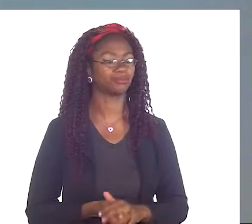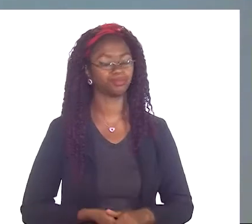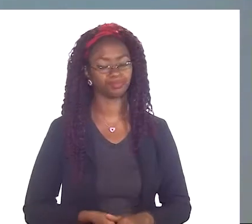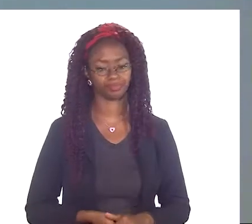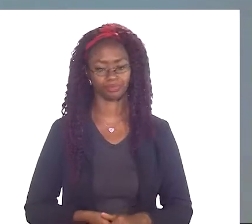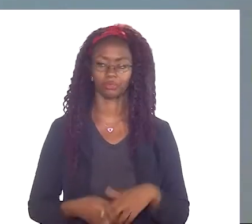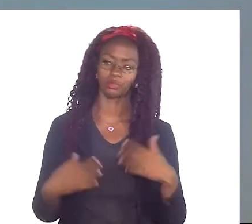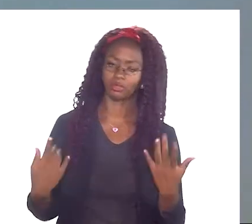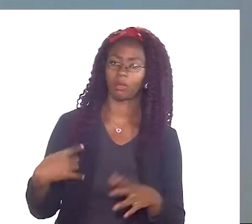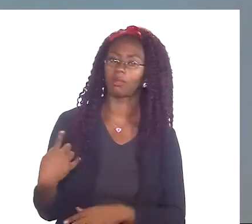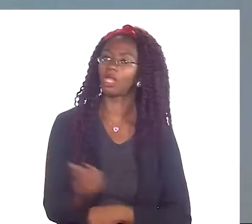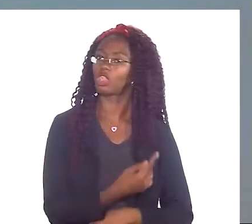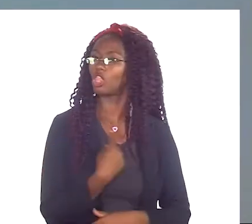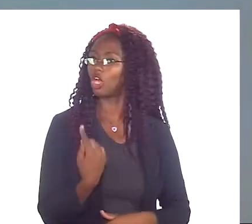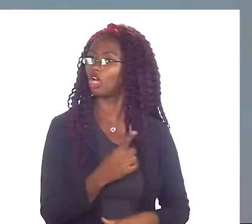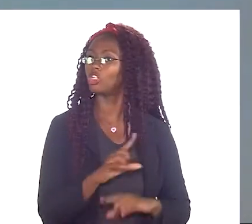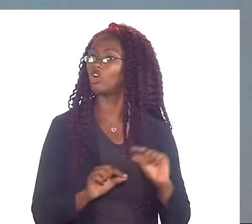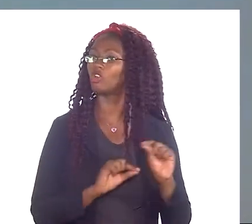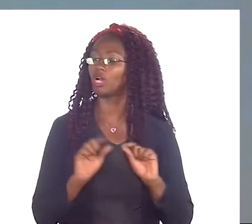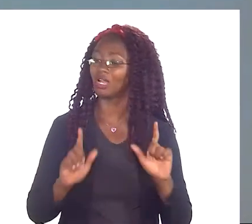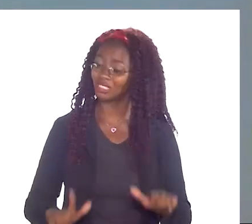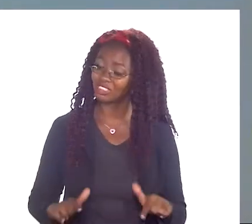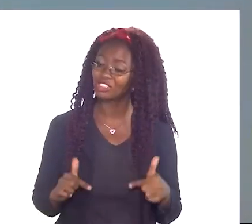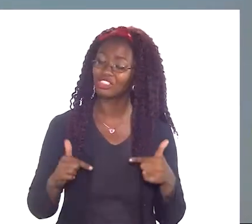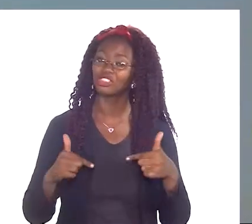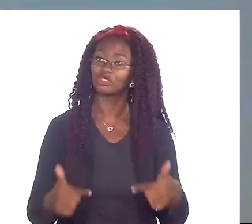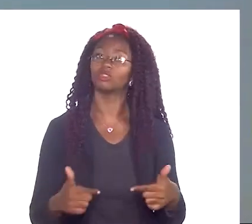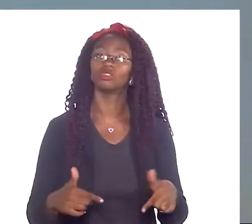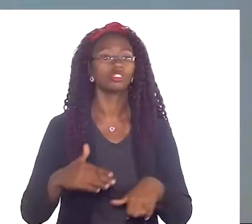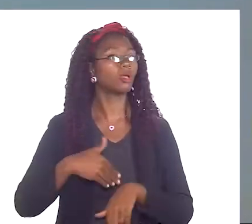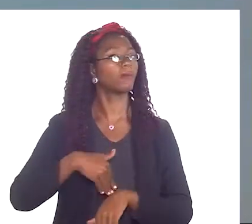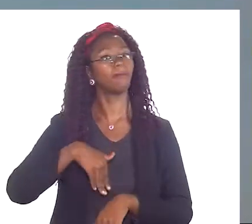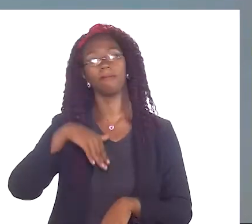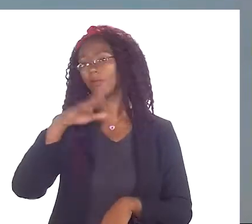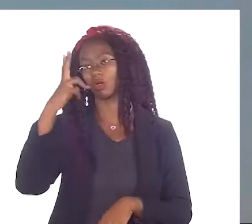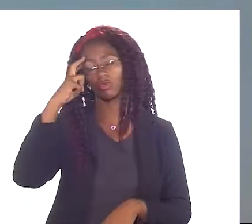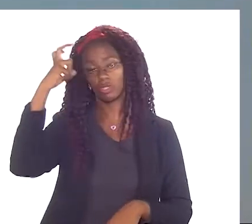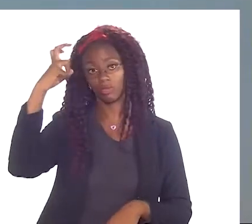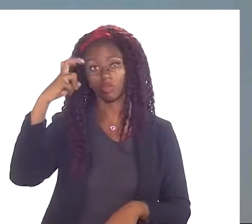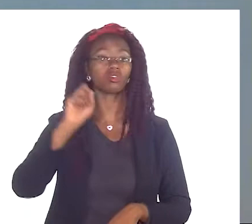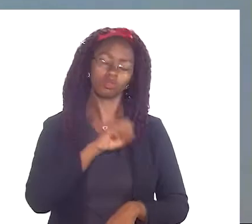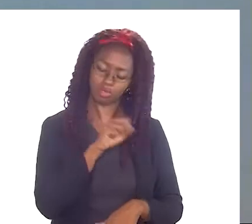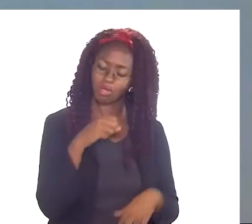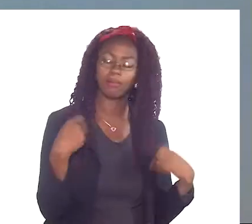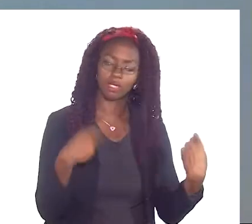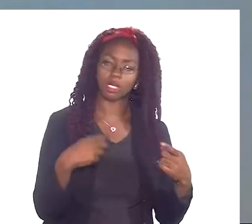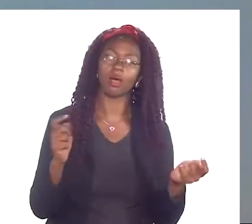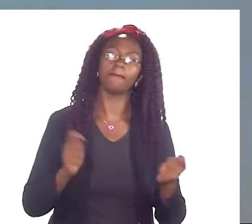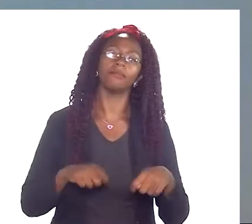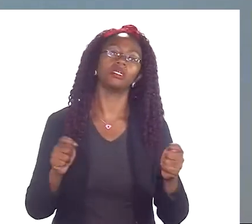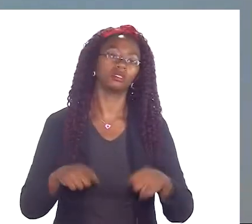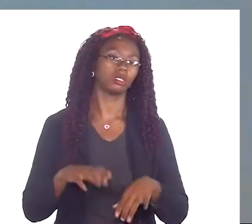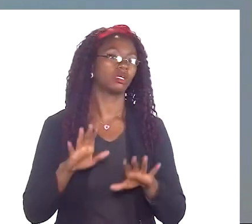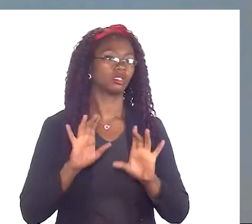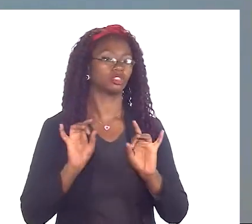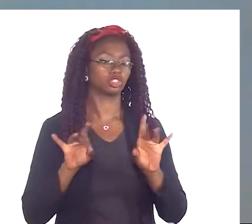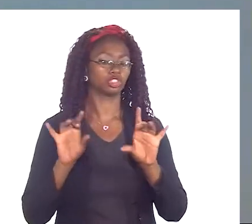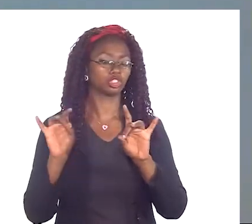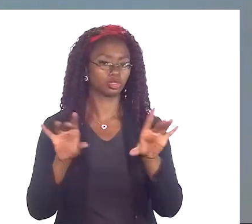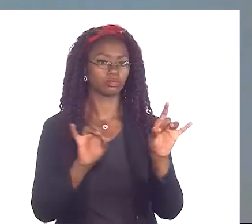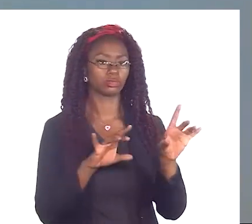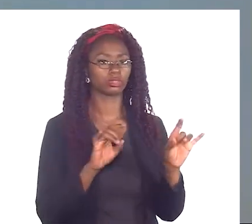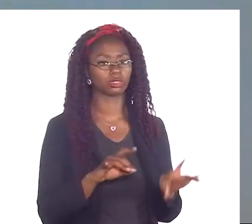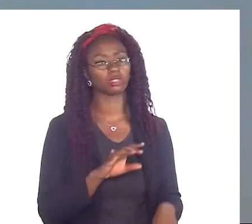nós temos uma máxima aqui que, para nós, a atitude vale mais do que o conhecimento. Lógico, a gente precisa ter habilidades específicas